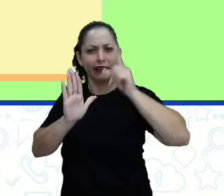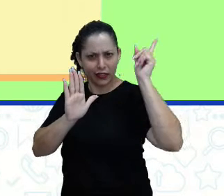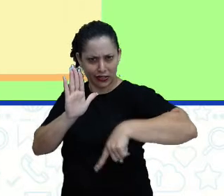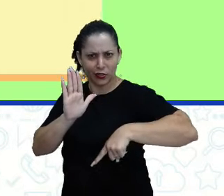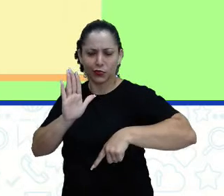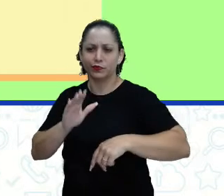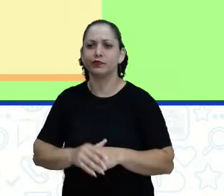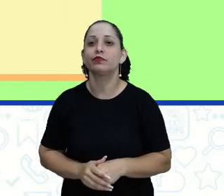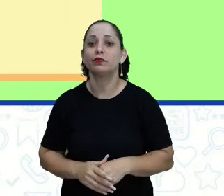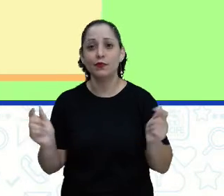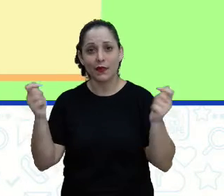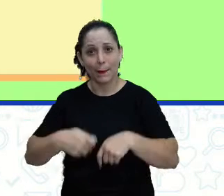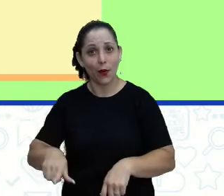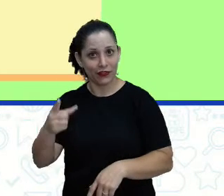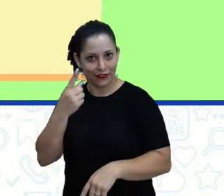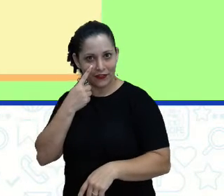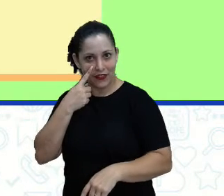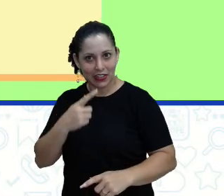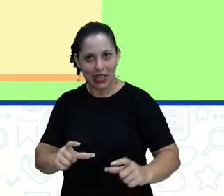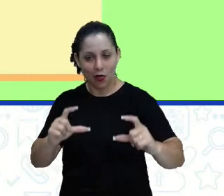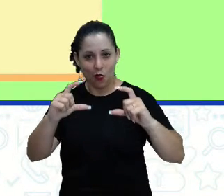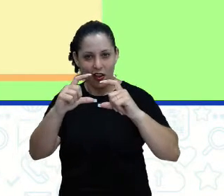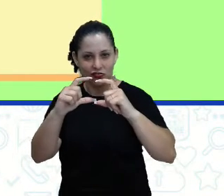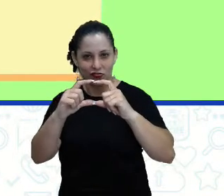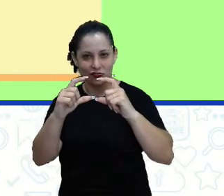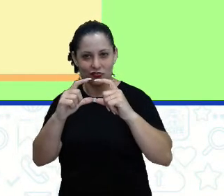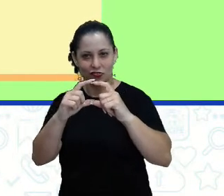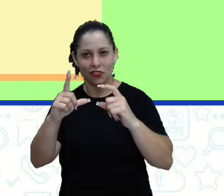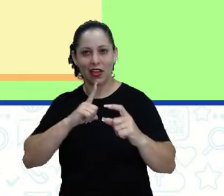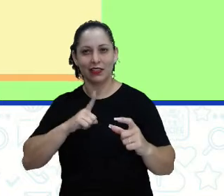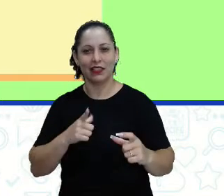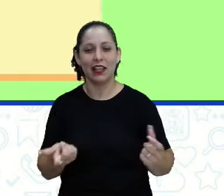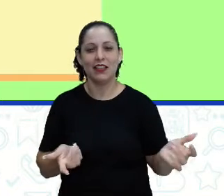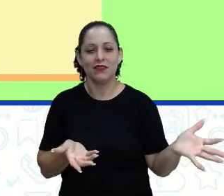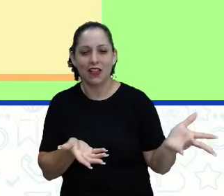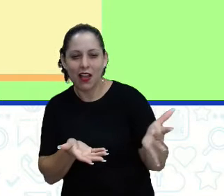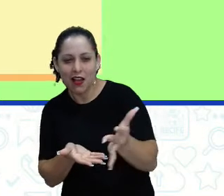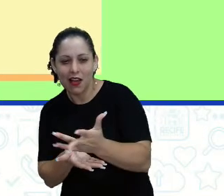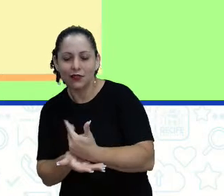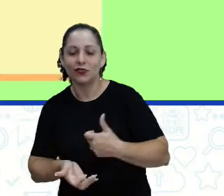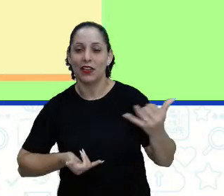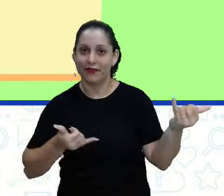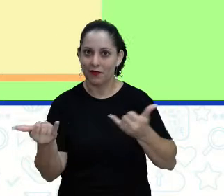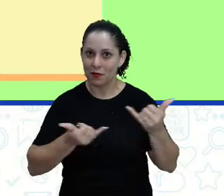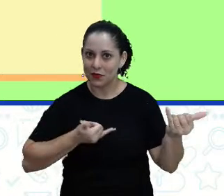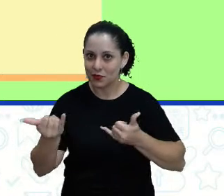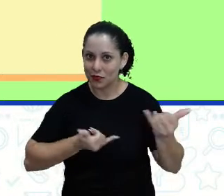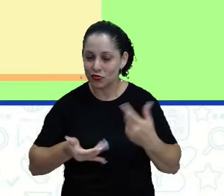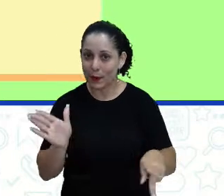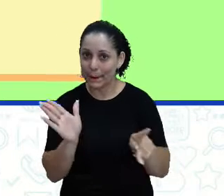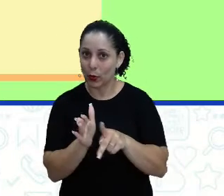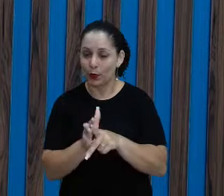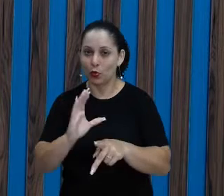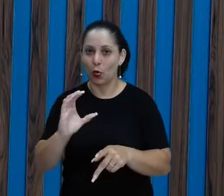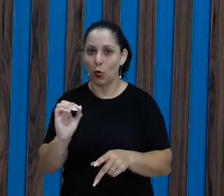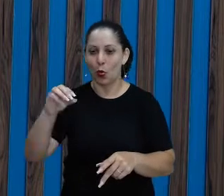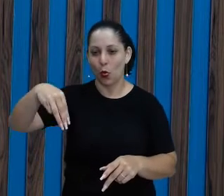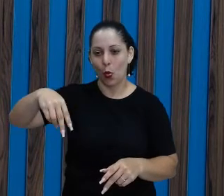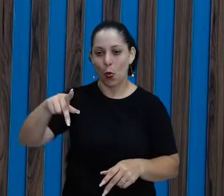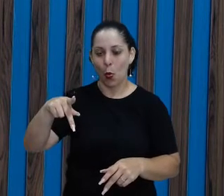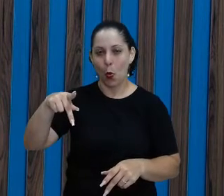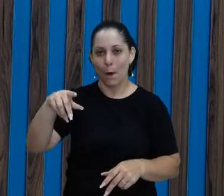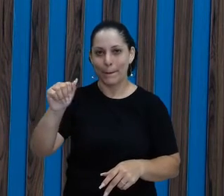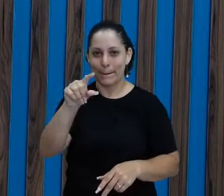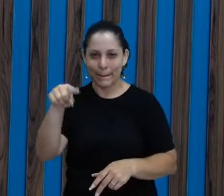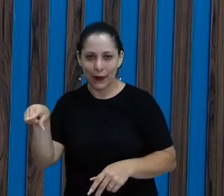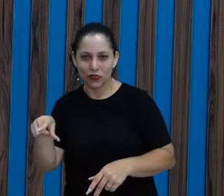se fosse um crachazinho aí, com algumas informações em relação ao Compaz, né? Eu falei sobre o direito, sobre a